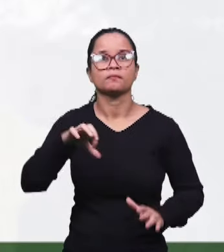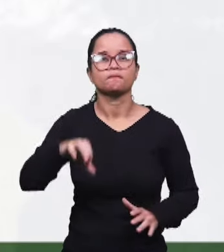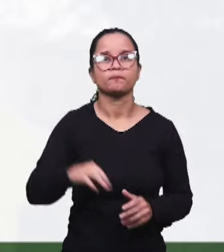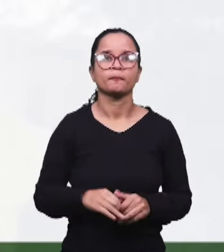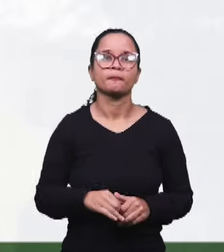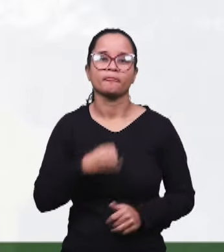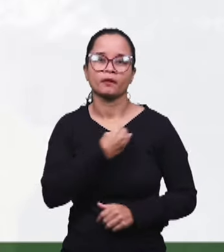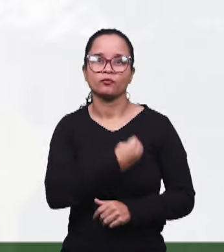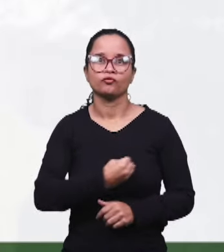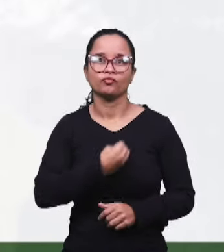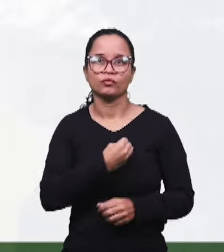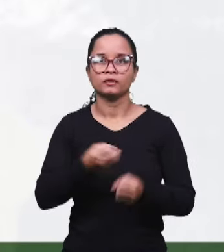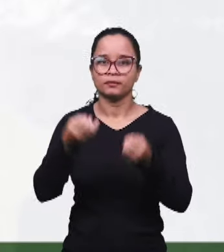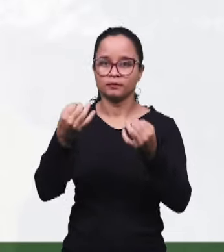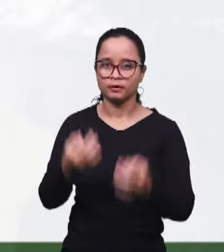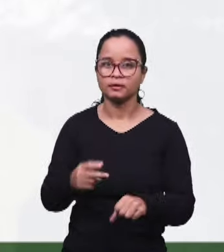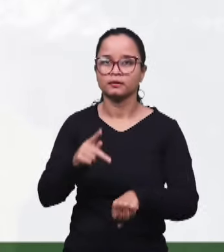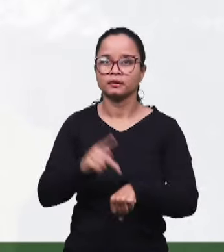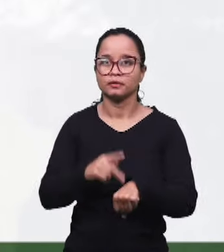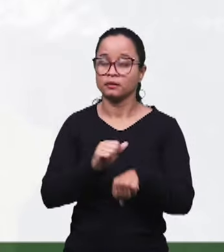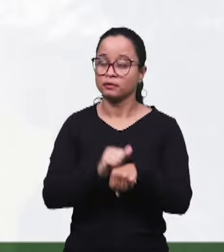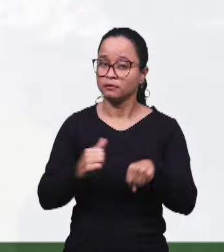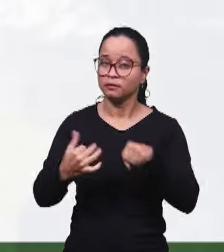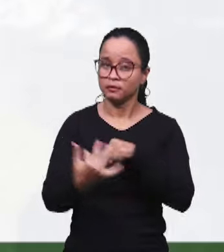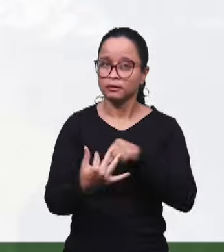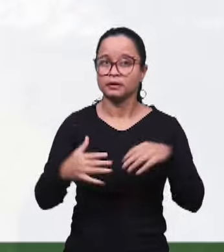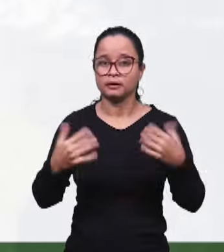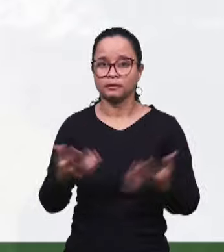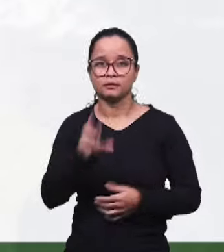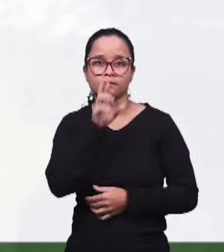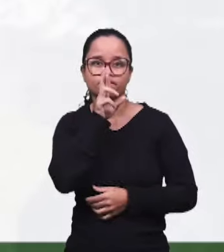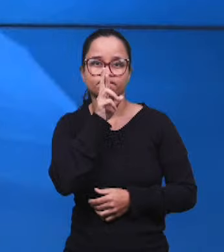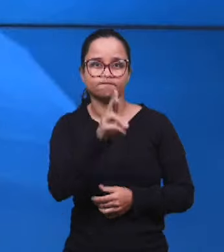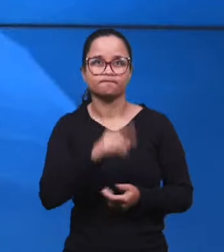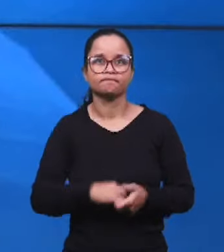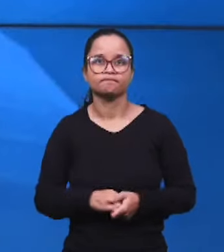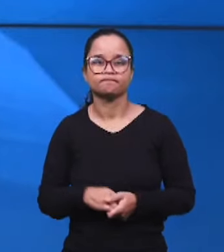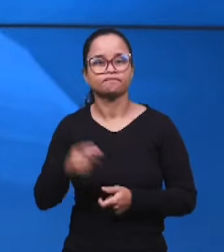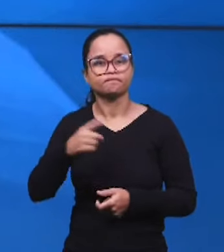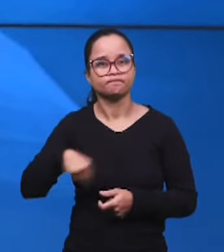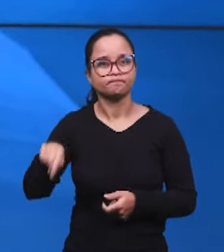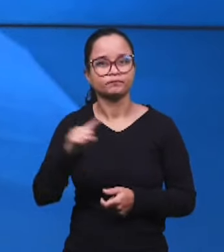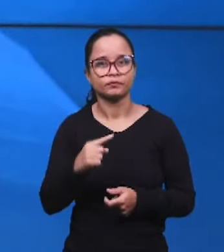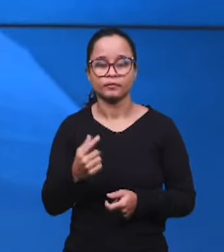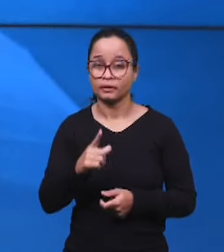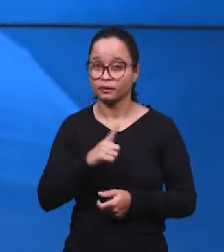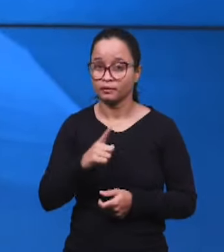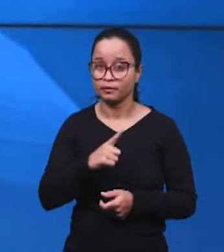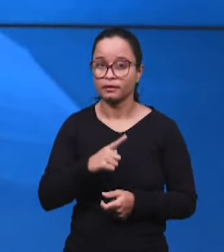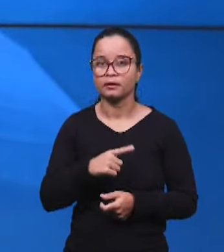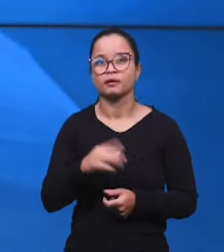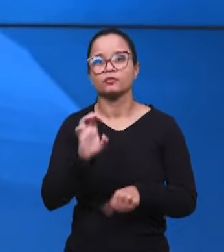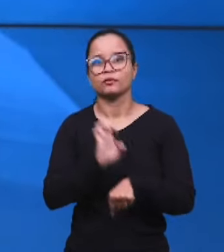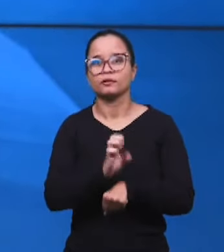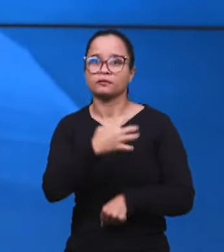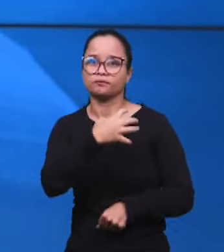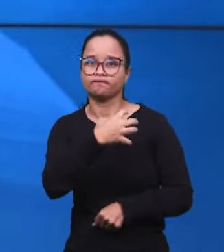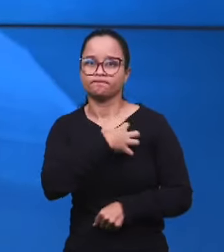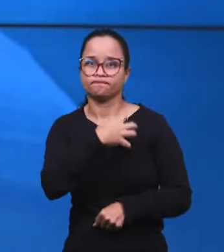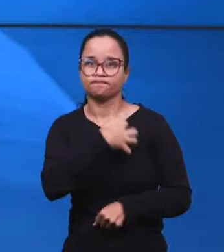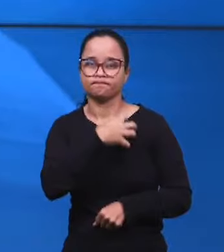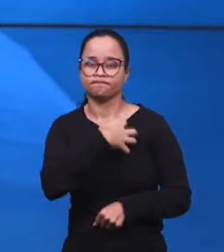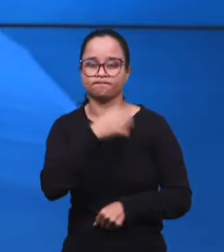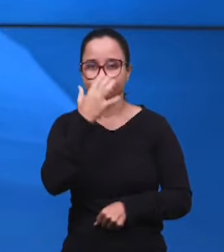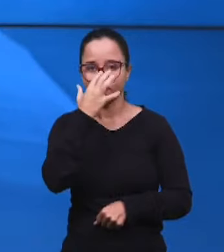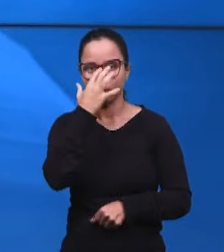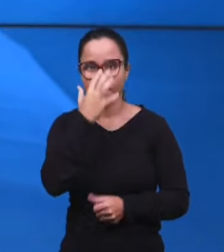estava fazendo na ilha de Patmos? Então, essa resposta nós teremos aqui, primeiramente, do estado da Bahia. E quem vai responder